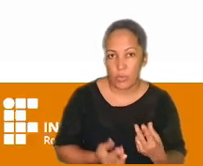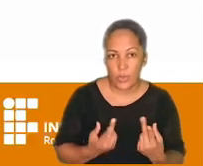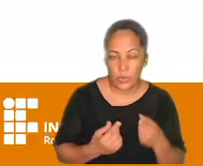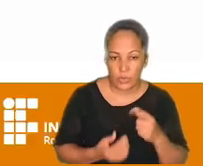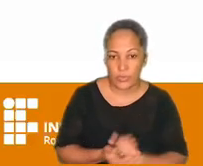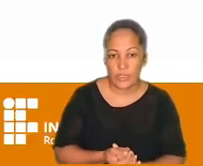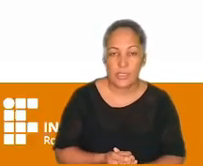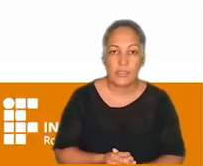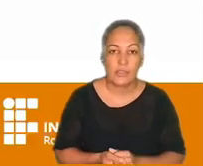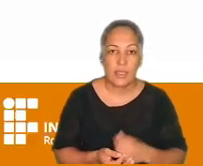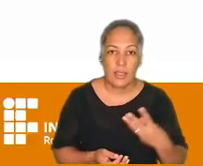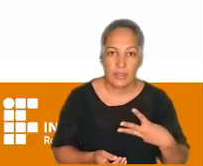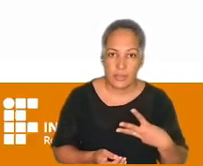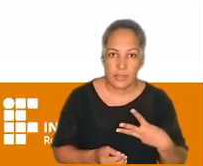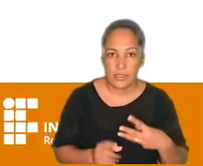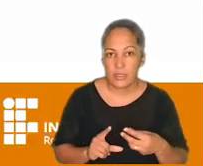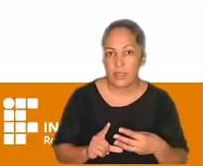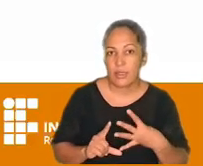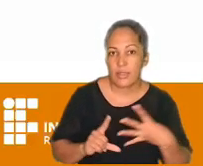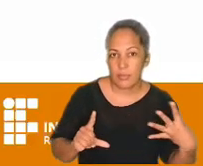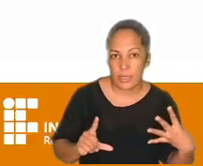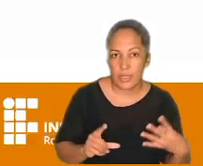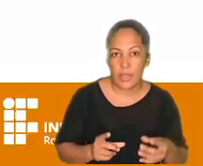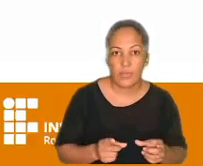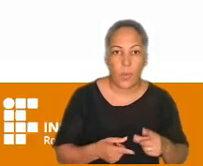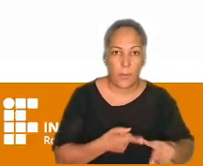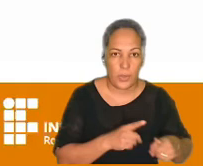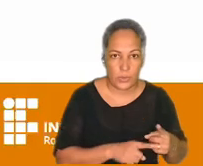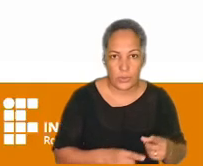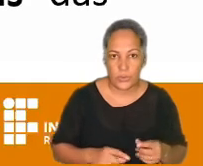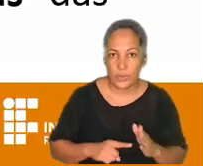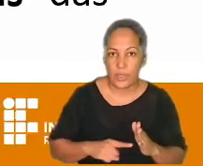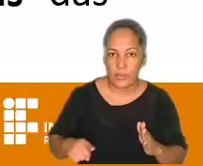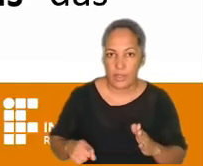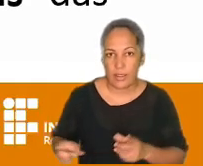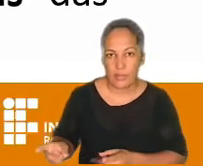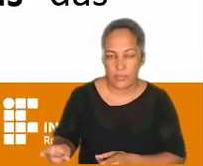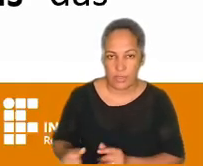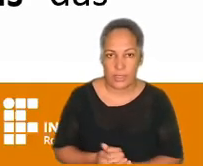Como eu fiz aqui, né? A terceira tabela ficou com o nome das duas, ó, produto underline venda.